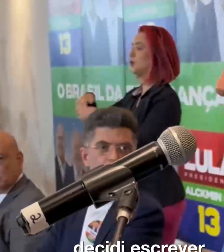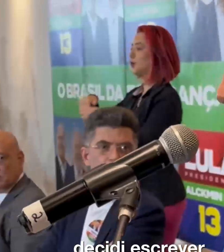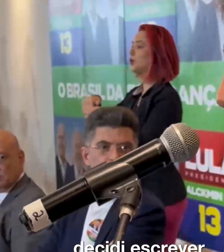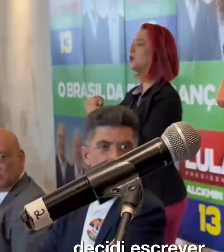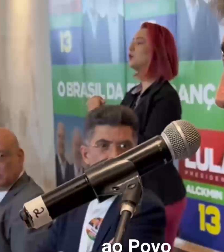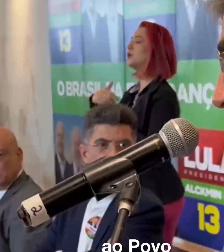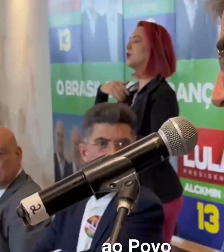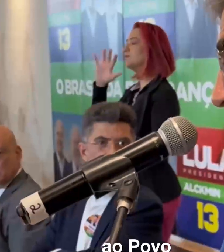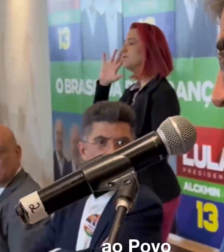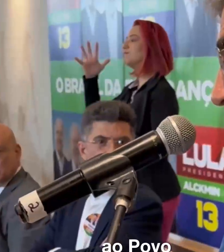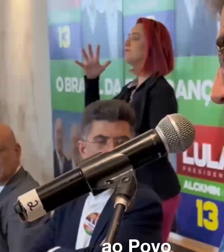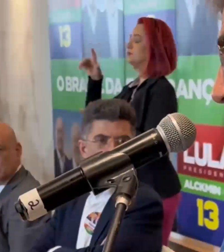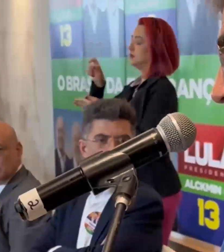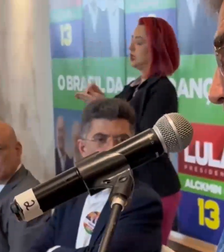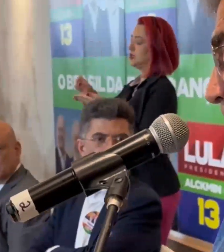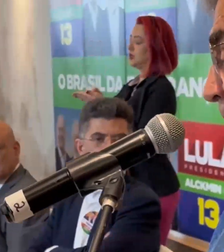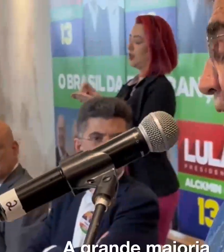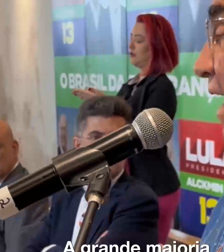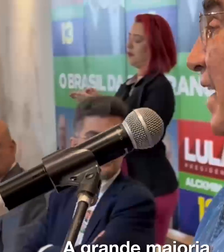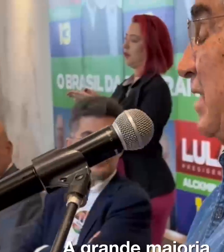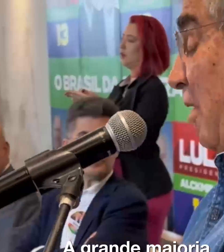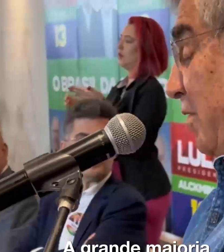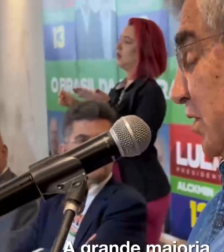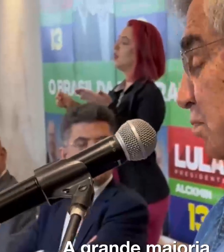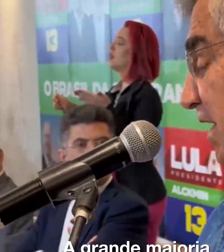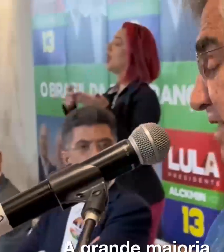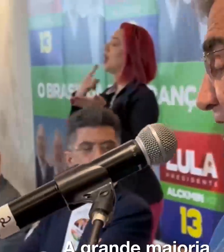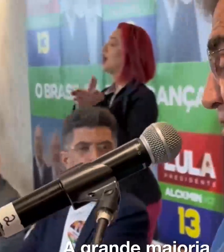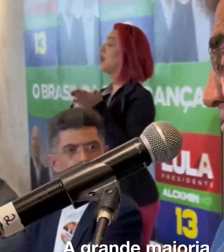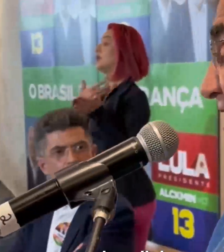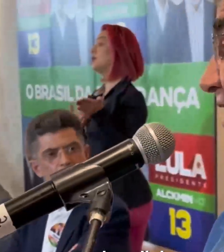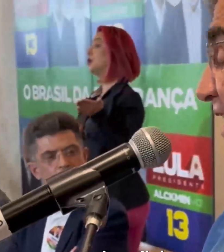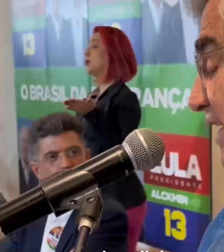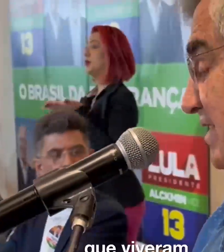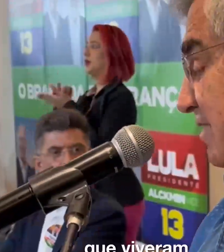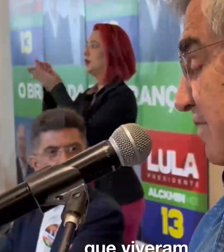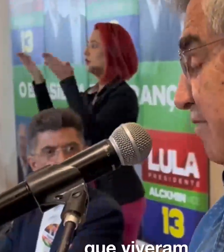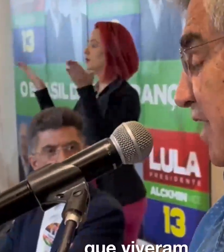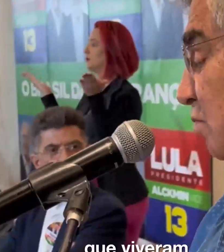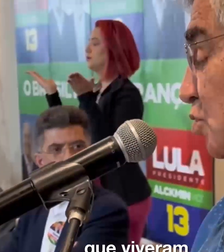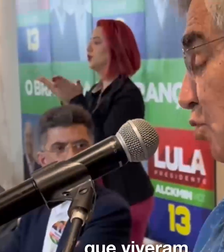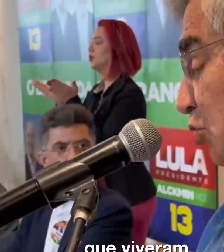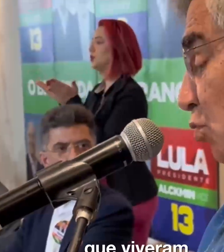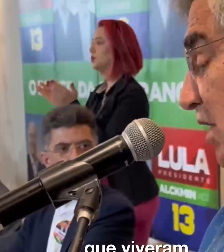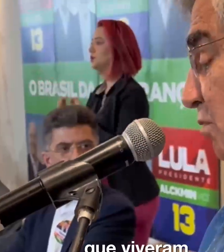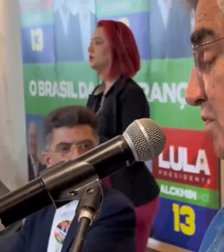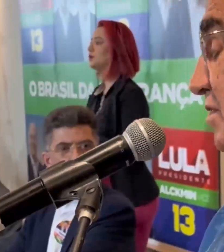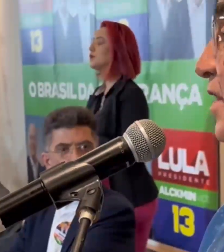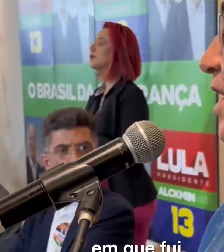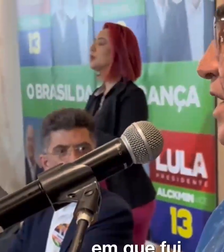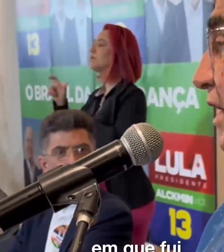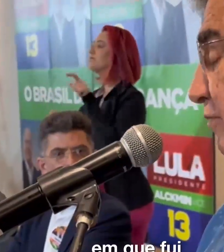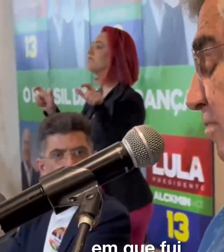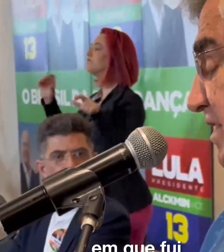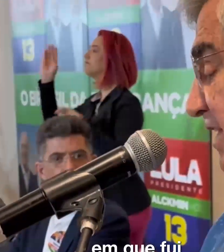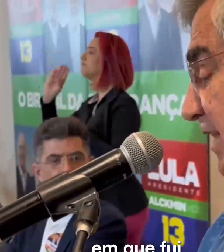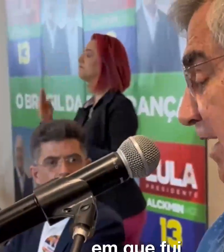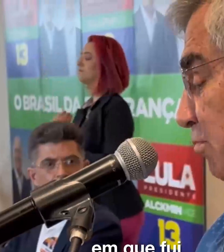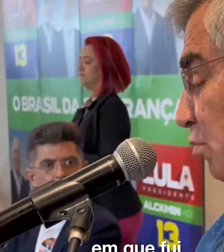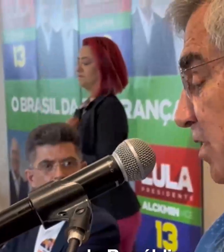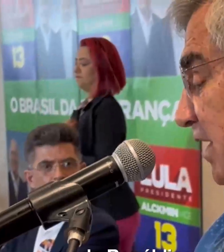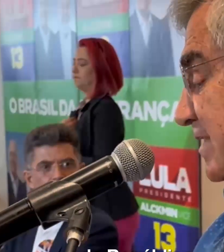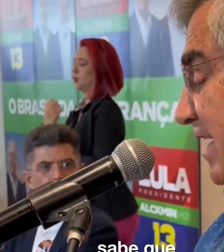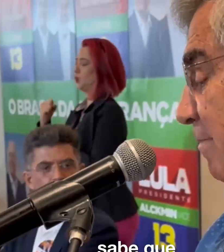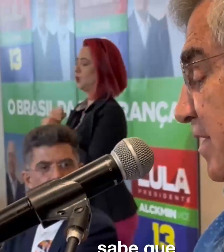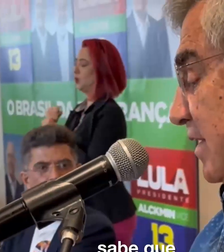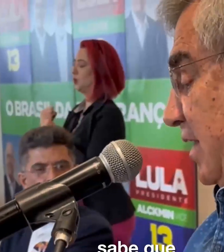carta pública ao povo evangélico A grande maioria dos brasileiros e brasileiras que vivemos 8 anos em que foi presidente